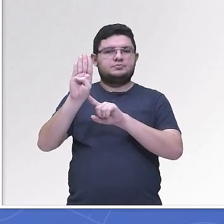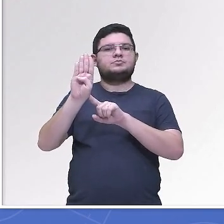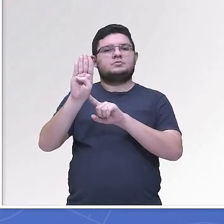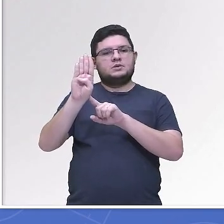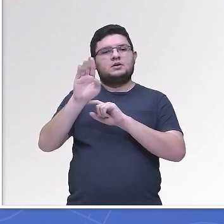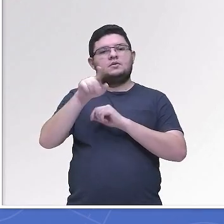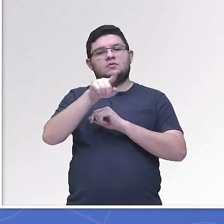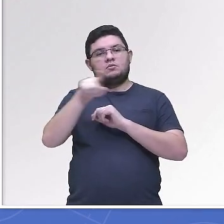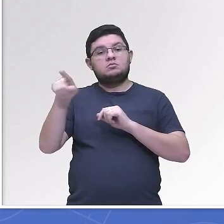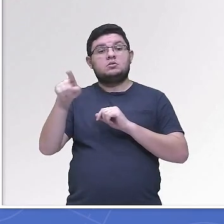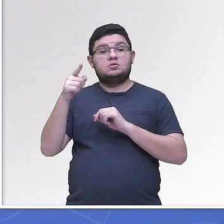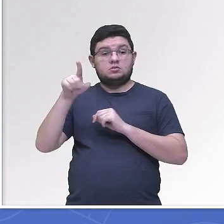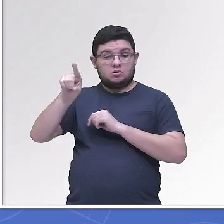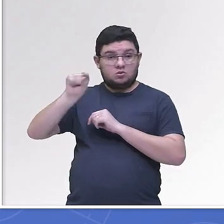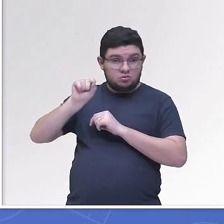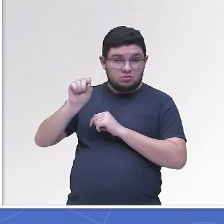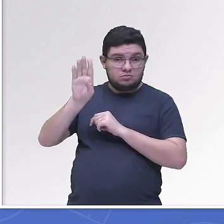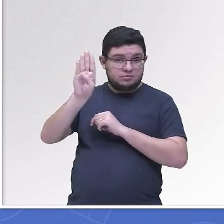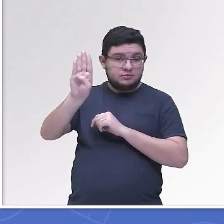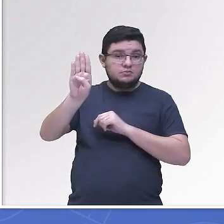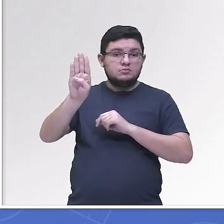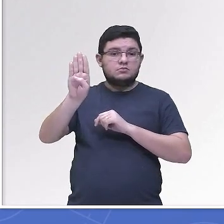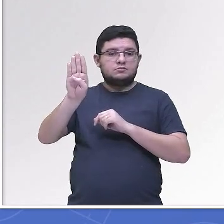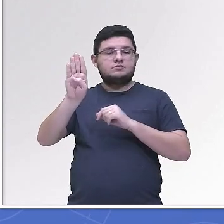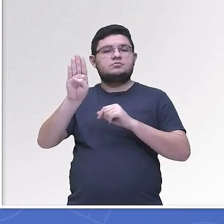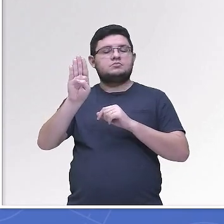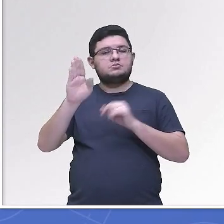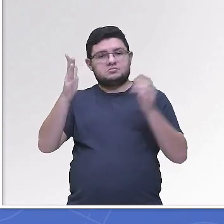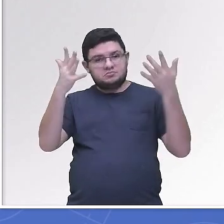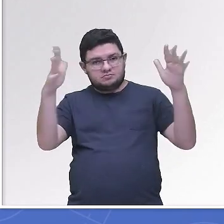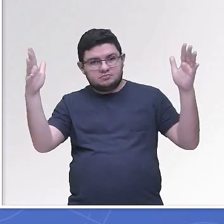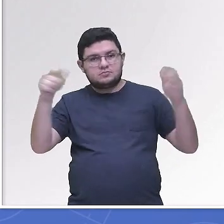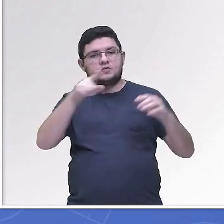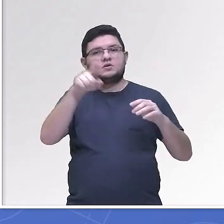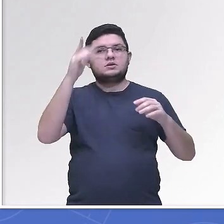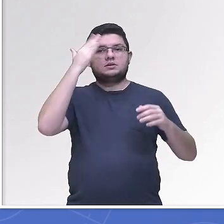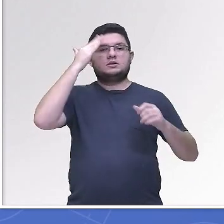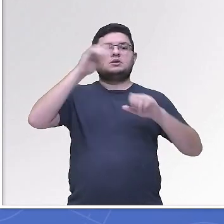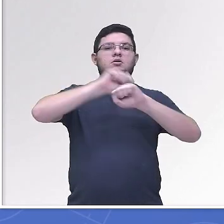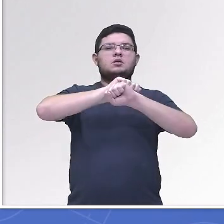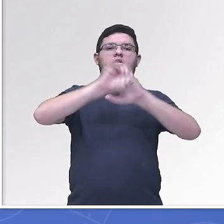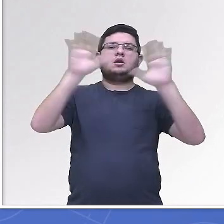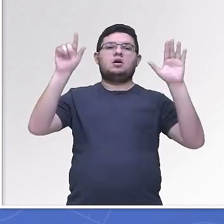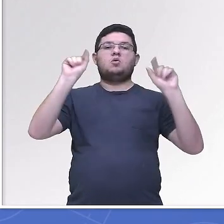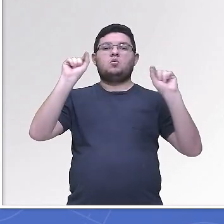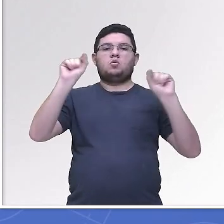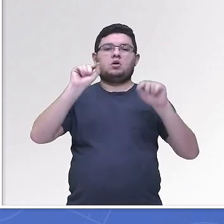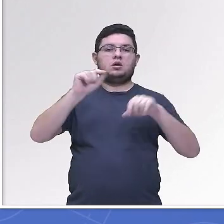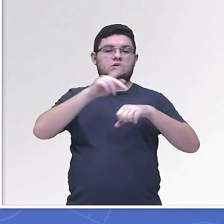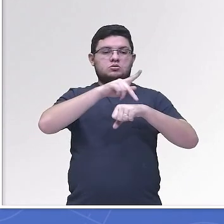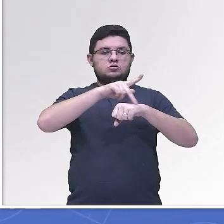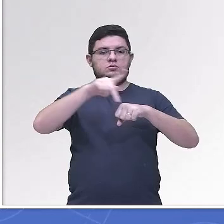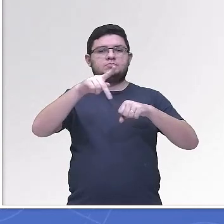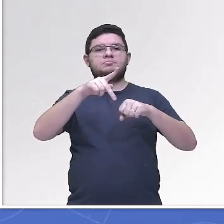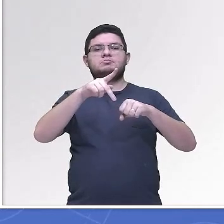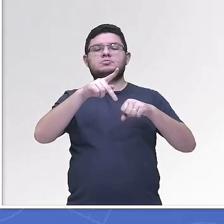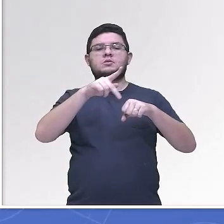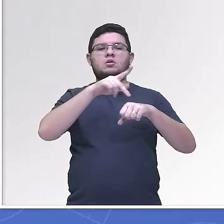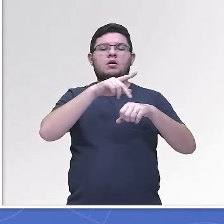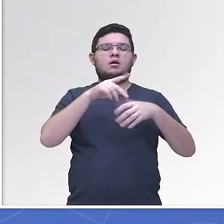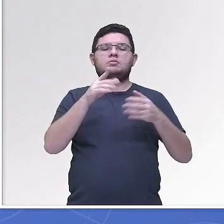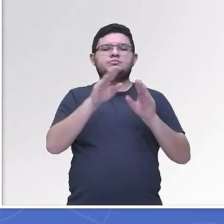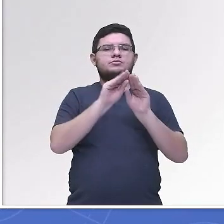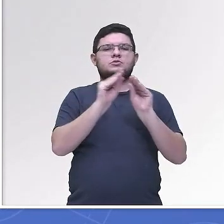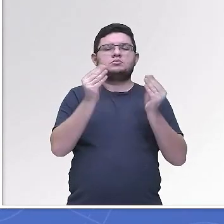que marcaram essa alternativa. Vocês compreenderam muito bem o que é uma substância simples, o que é uma